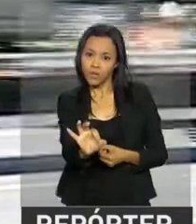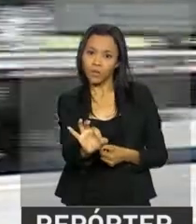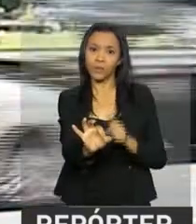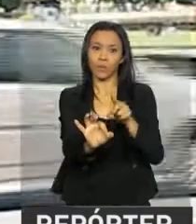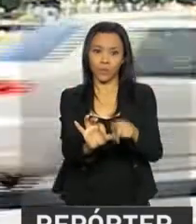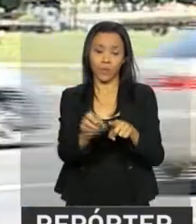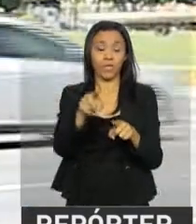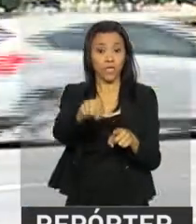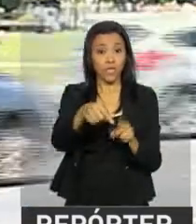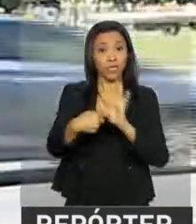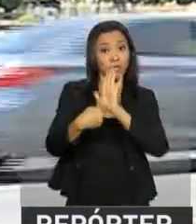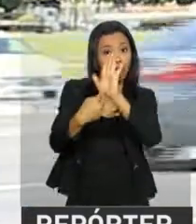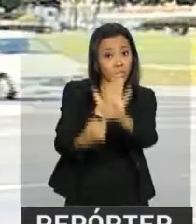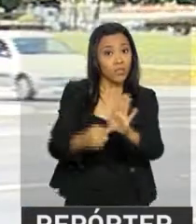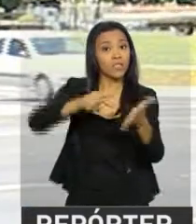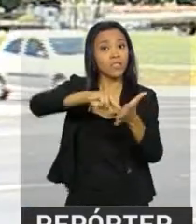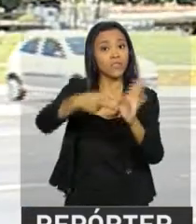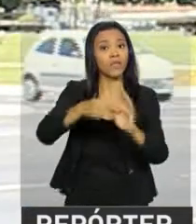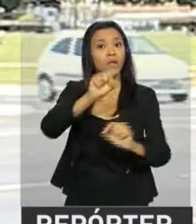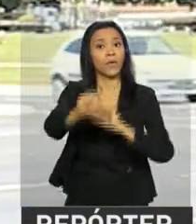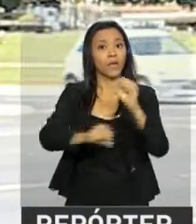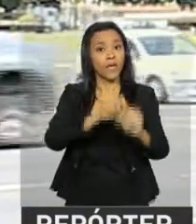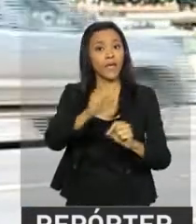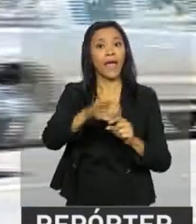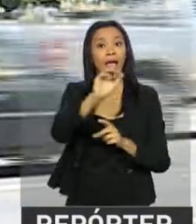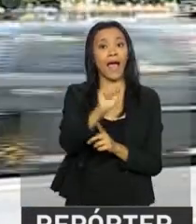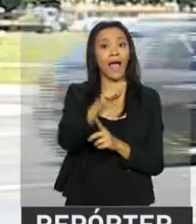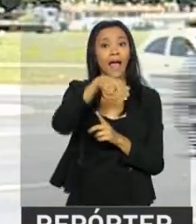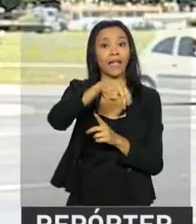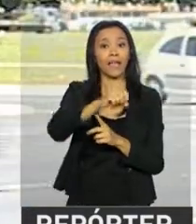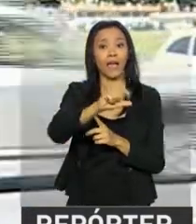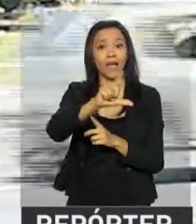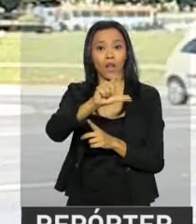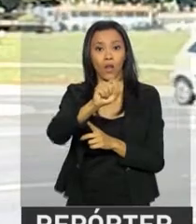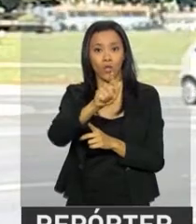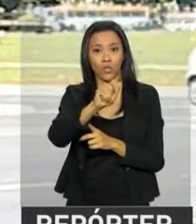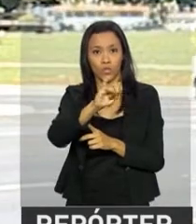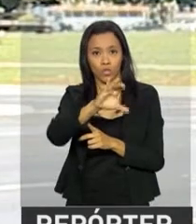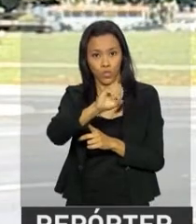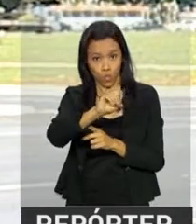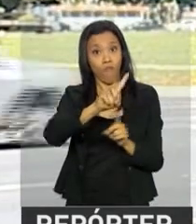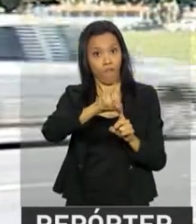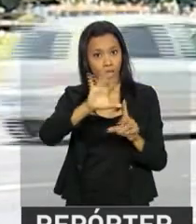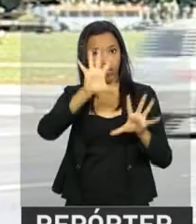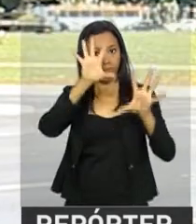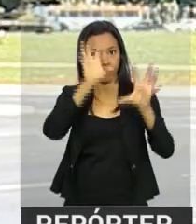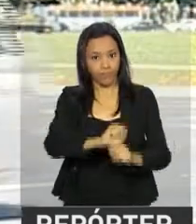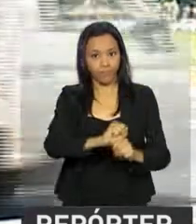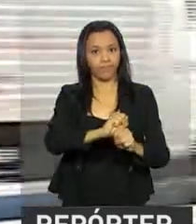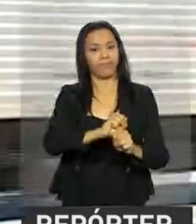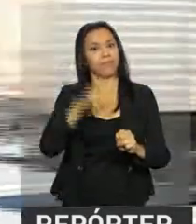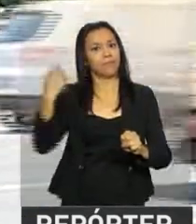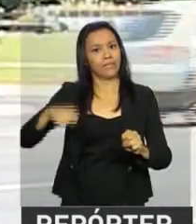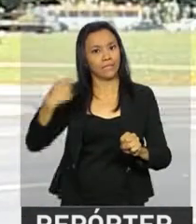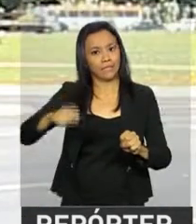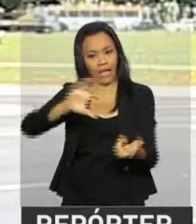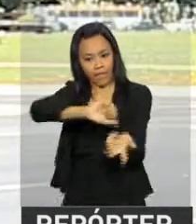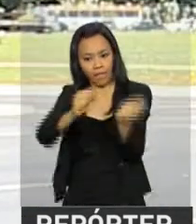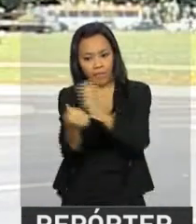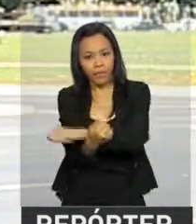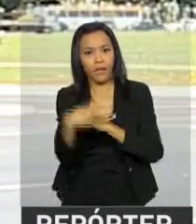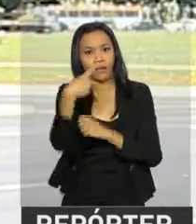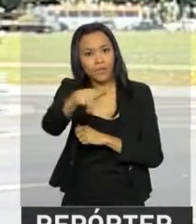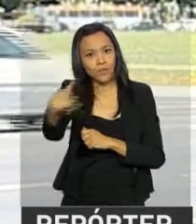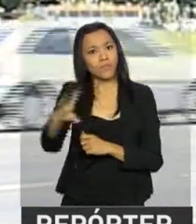digital. Isso significa que a transmissão analógica vai ser desligada e quem não fizer as adaptações necessárias